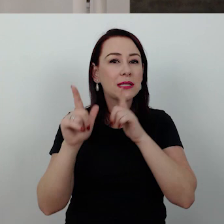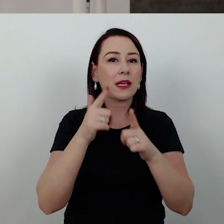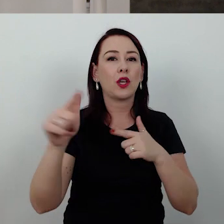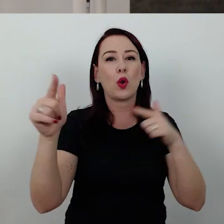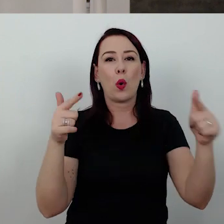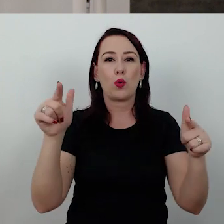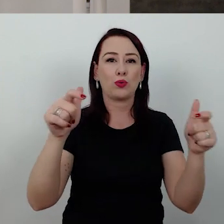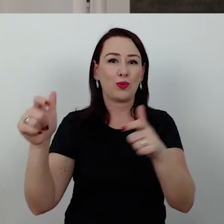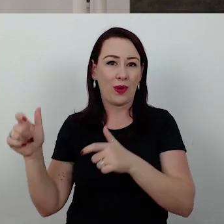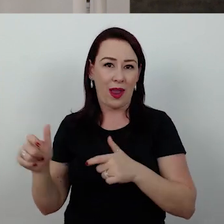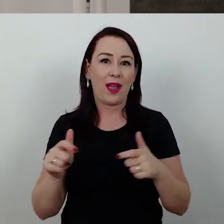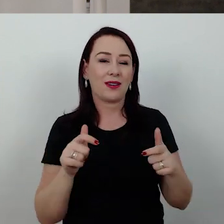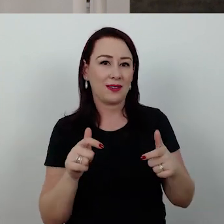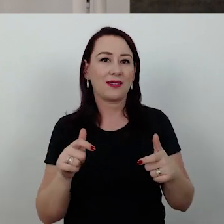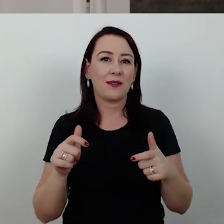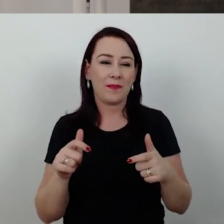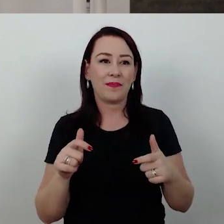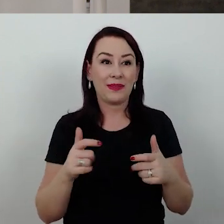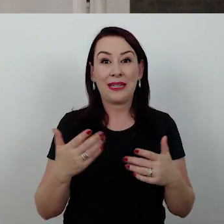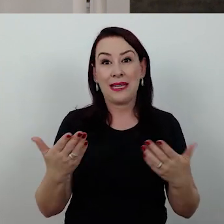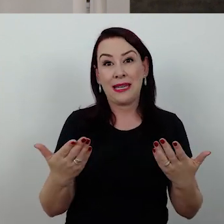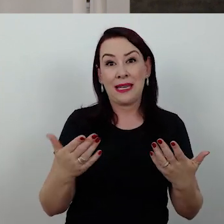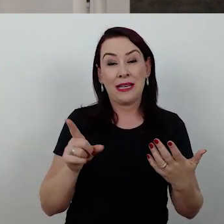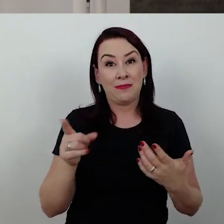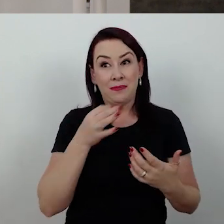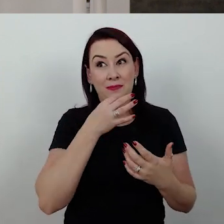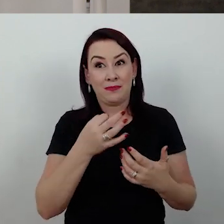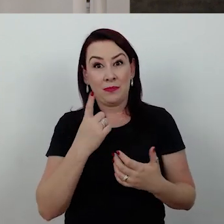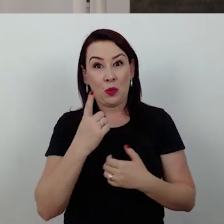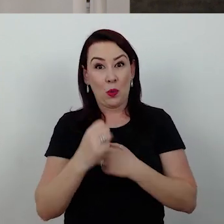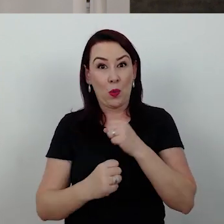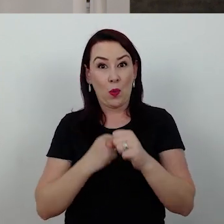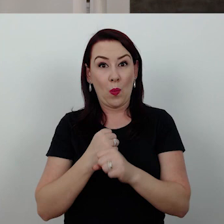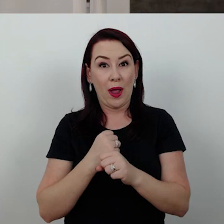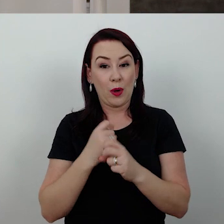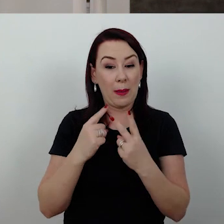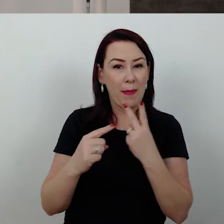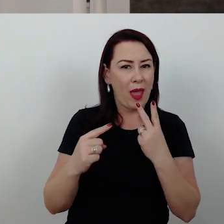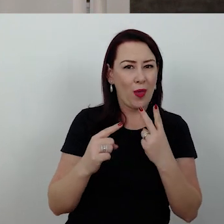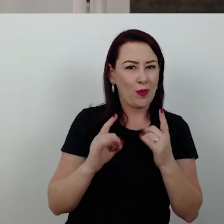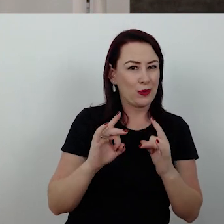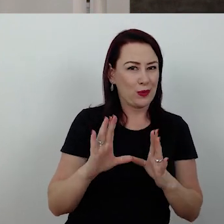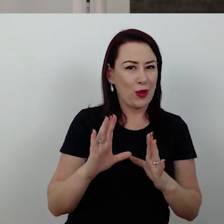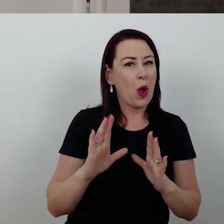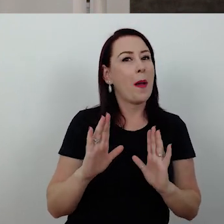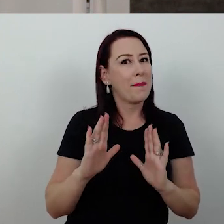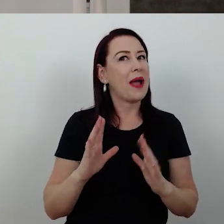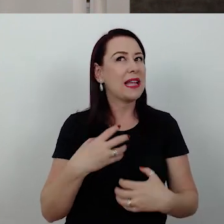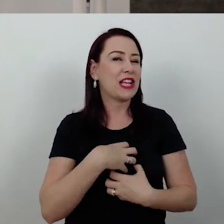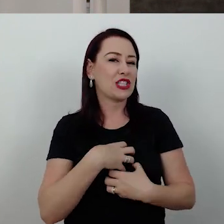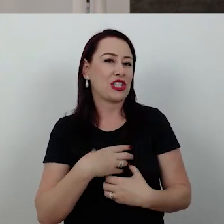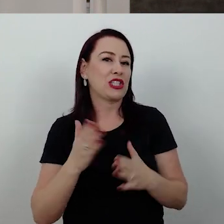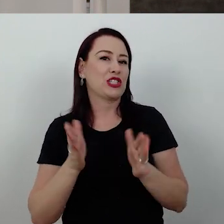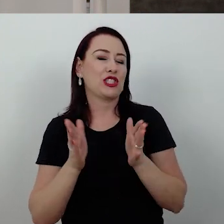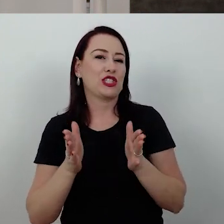mais lugares e potencializar, né? E aí eu acho que, apesar de 1 ano e meio apenas de trabalho, a gente já